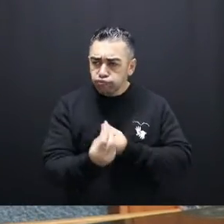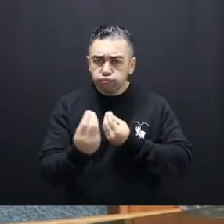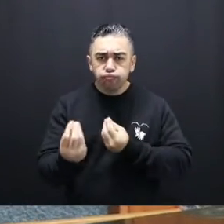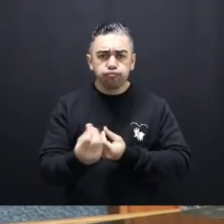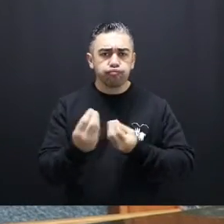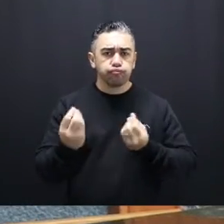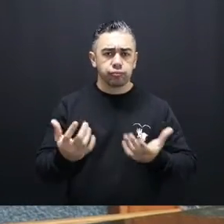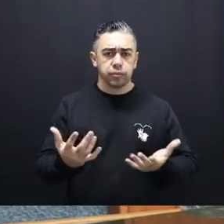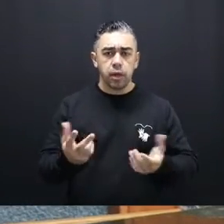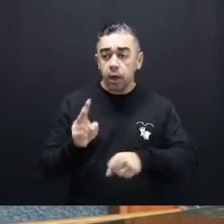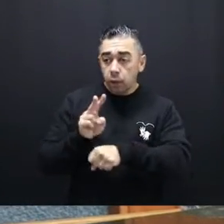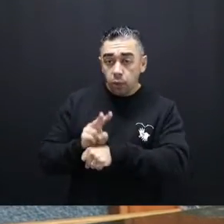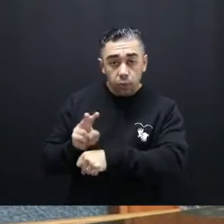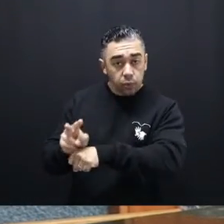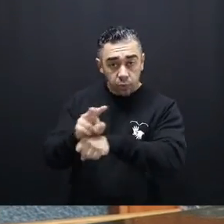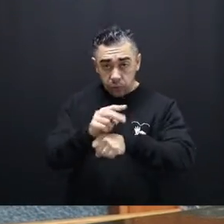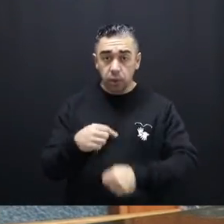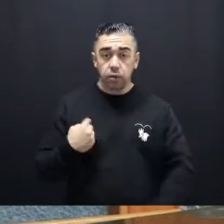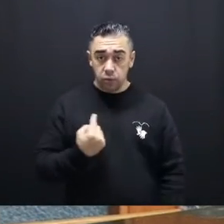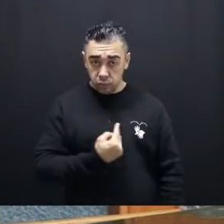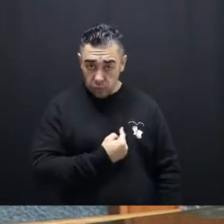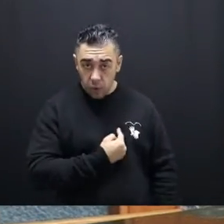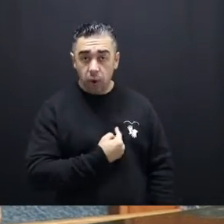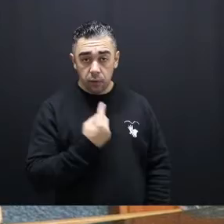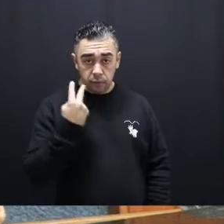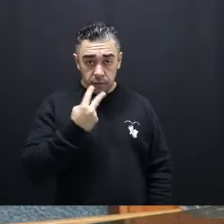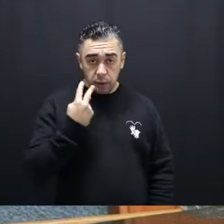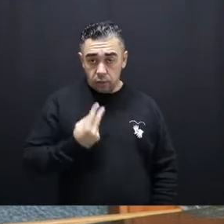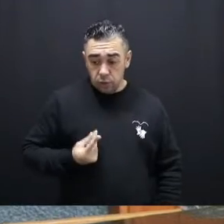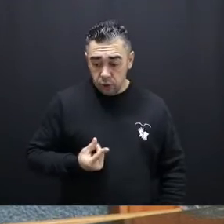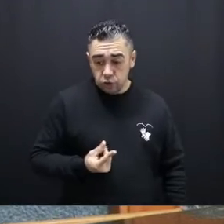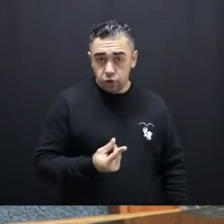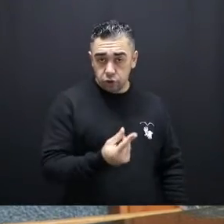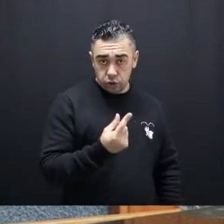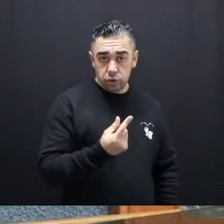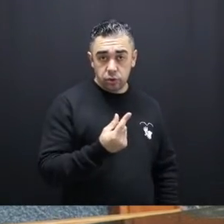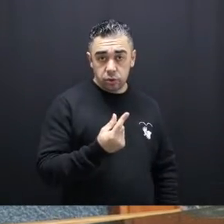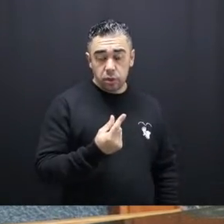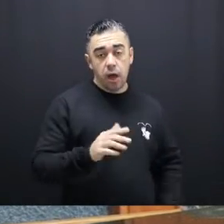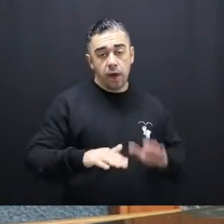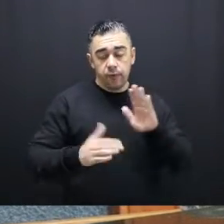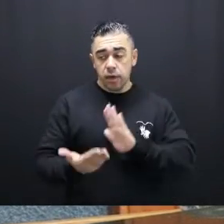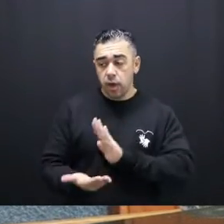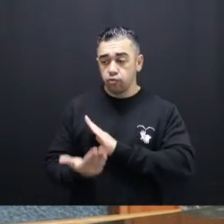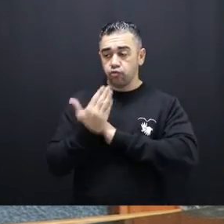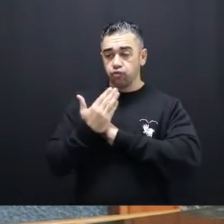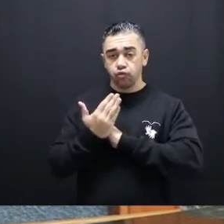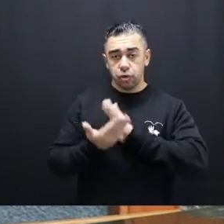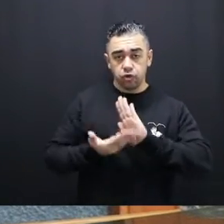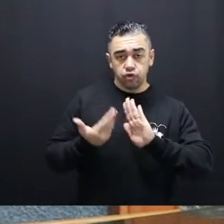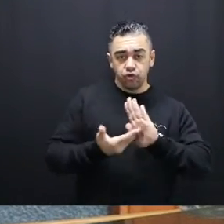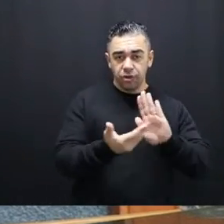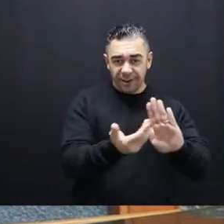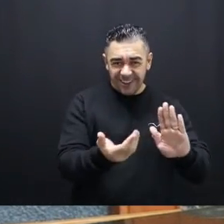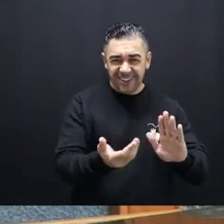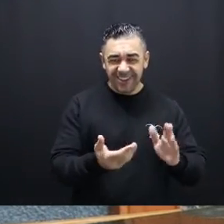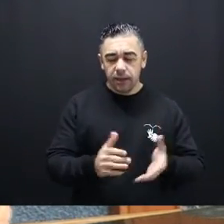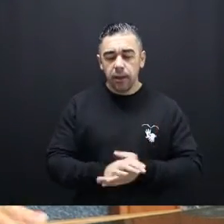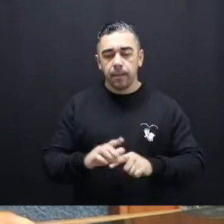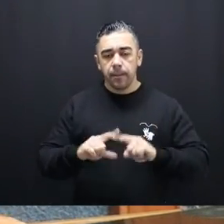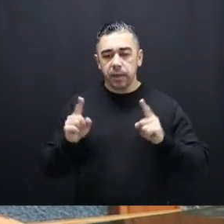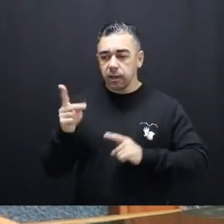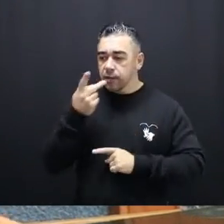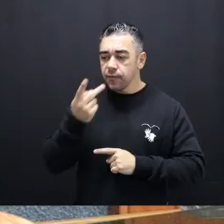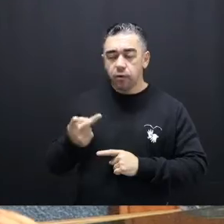não deixa de cuidar de nós que nós somos o barro fez quando ajuda de tirar um pouquinho se barra e ela disse vou cuidar de todos